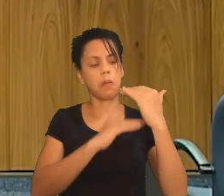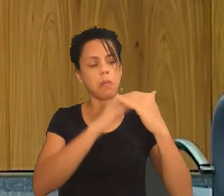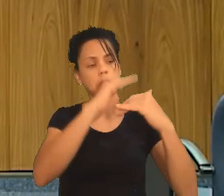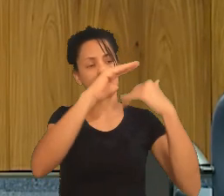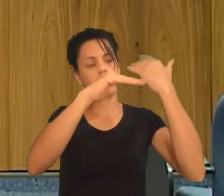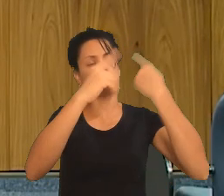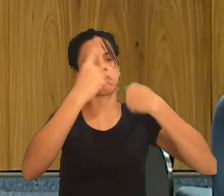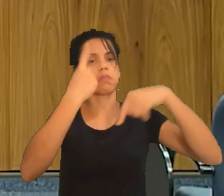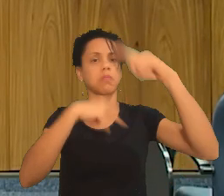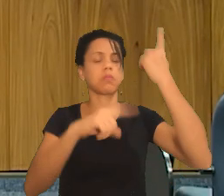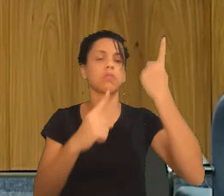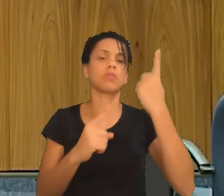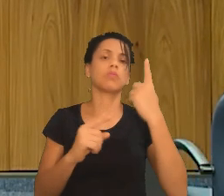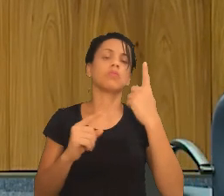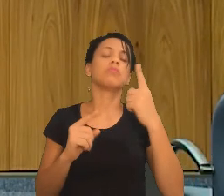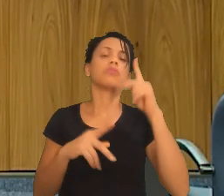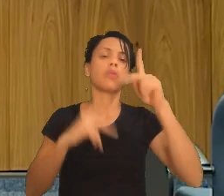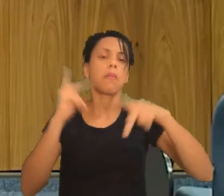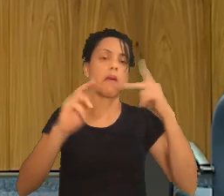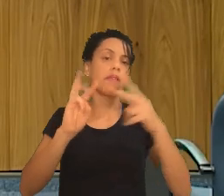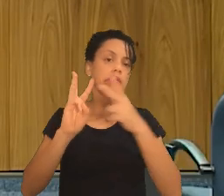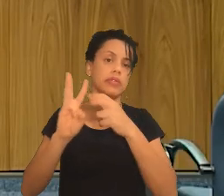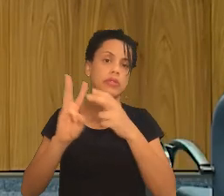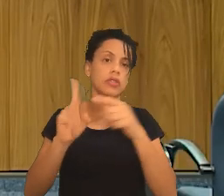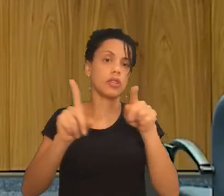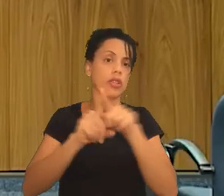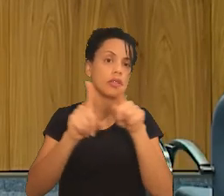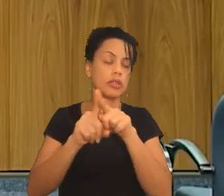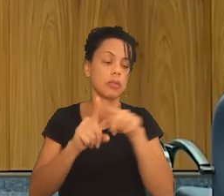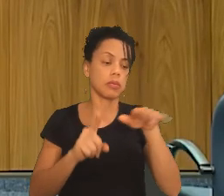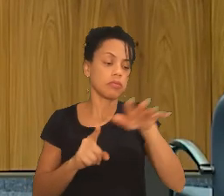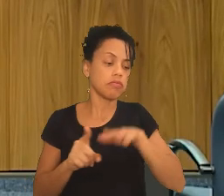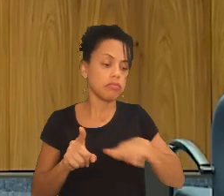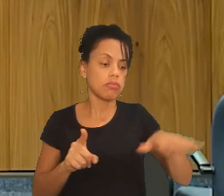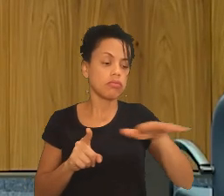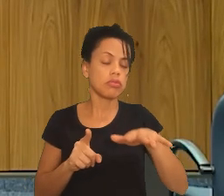povos indígenas e também com o meio jurídico do nosso país,